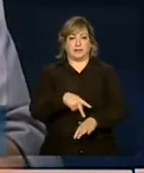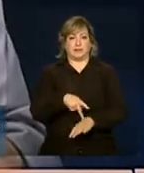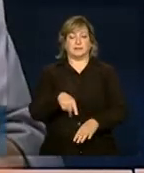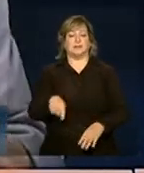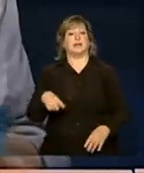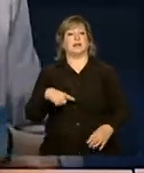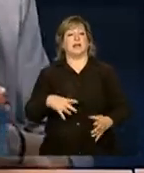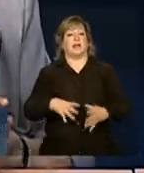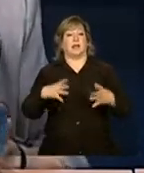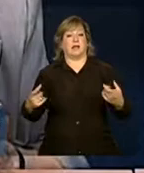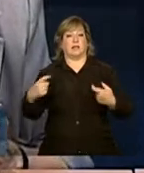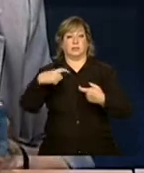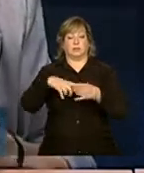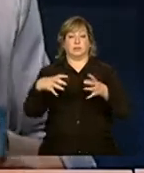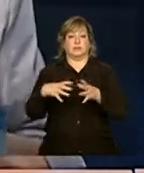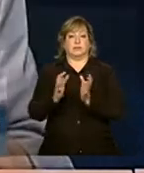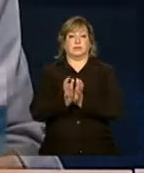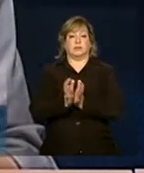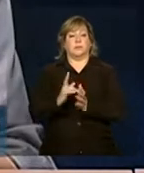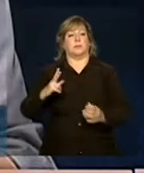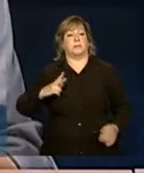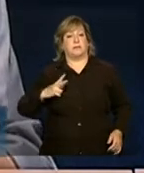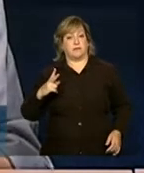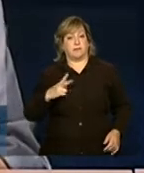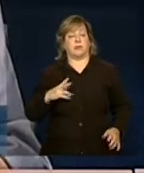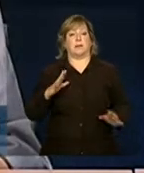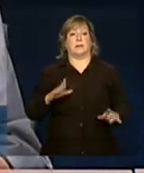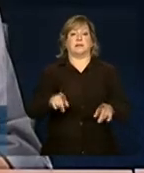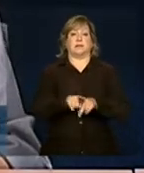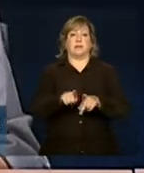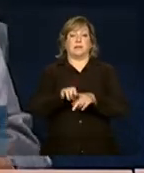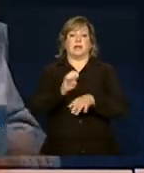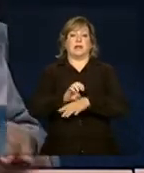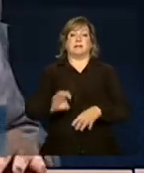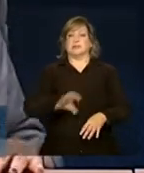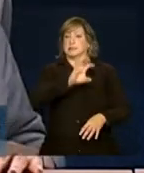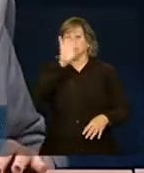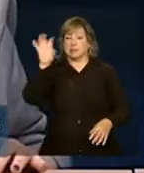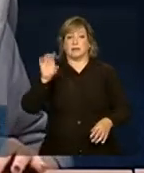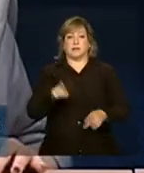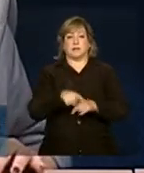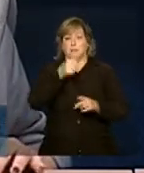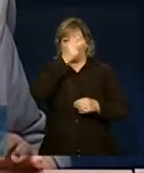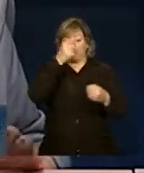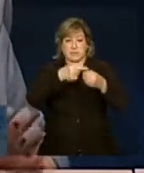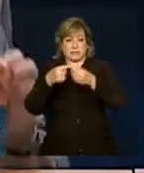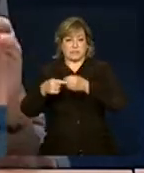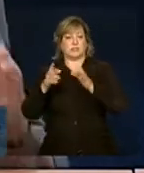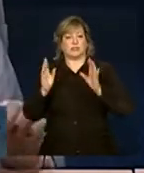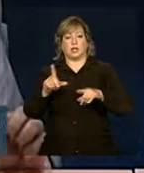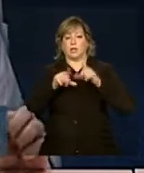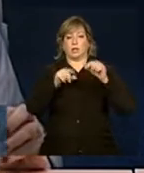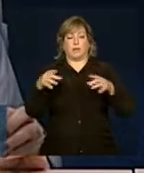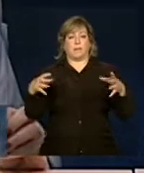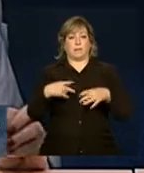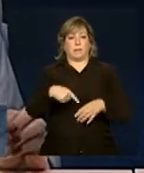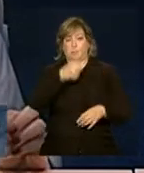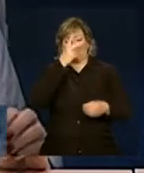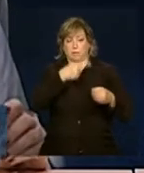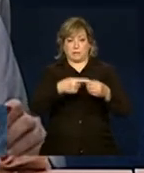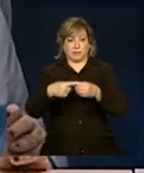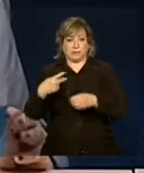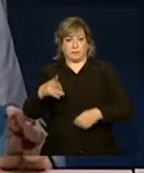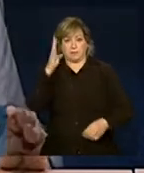tem um enorme parceria com setor privado mas também com estados e municípios já foram selecionados para os